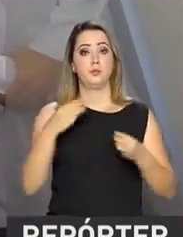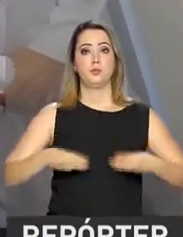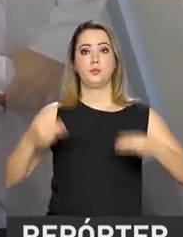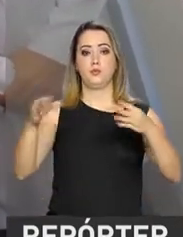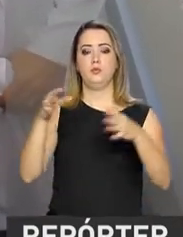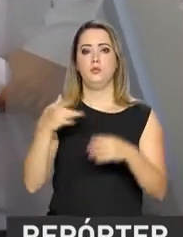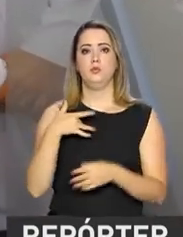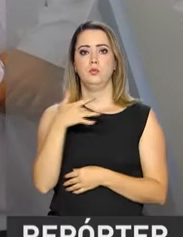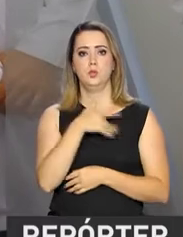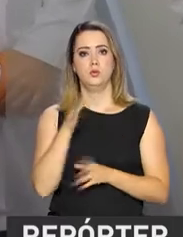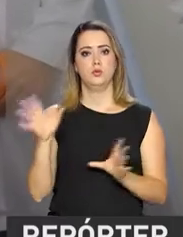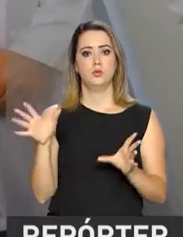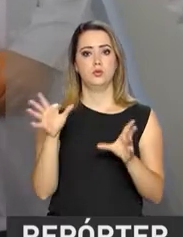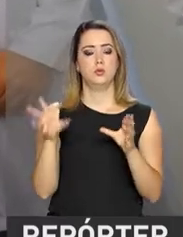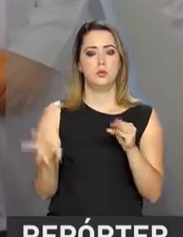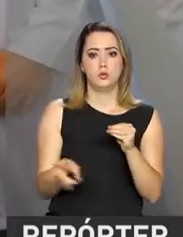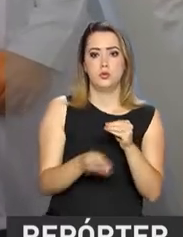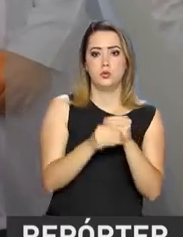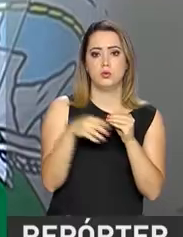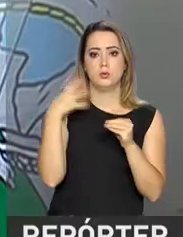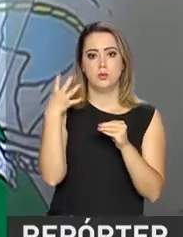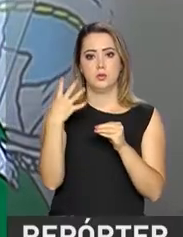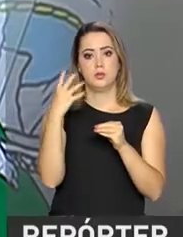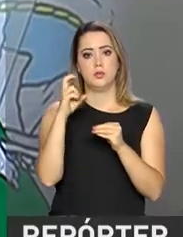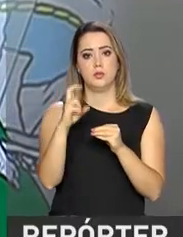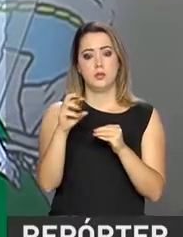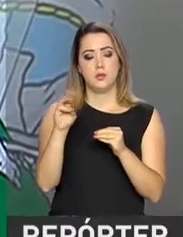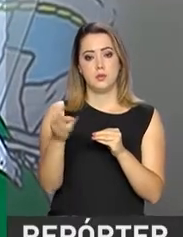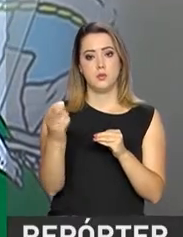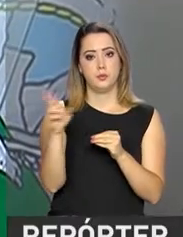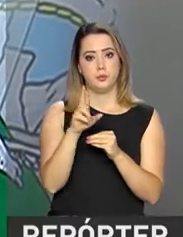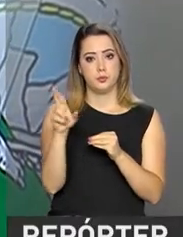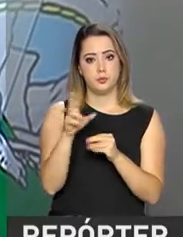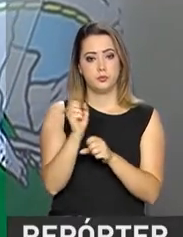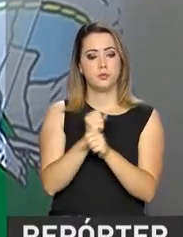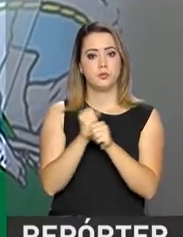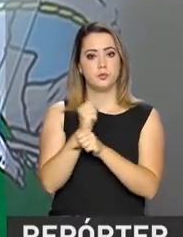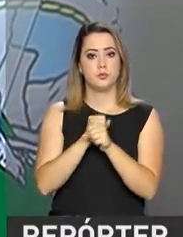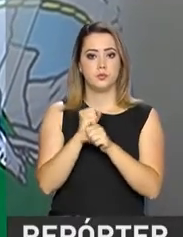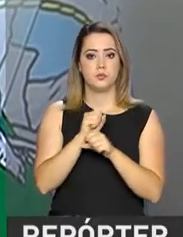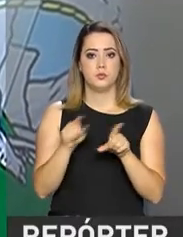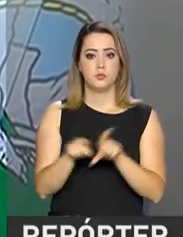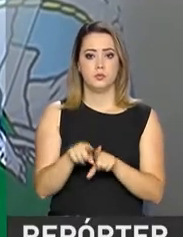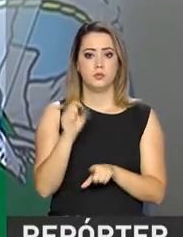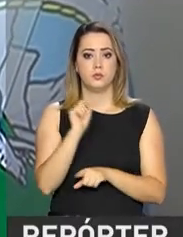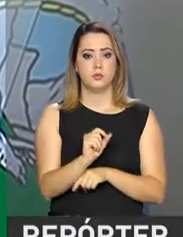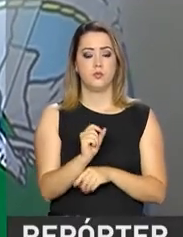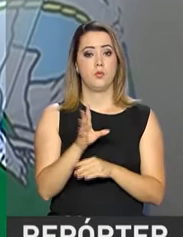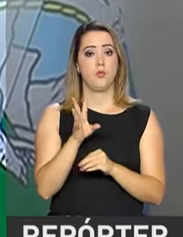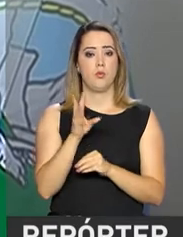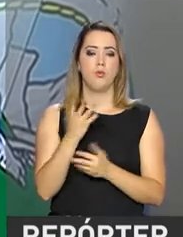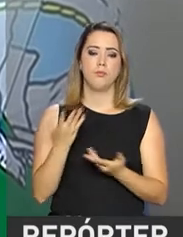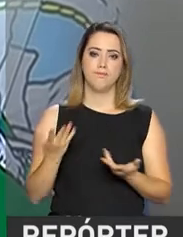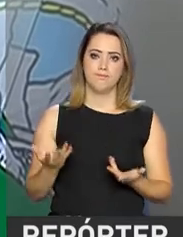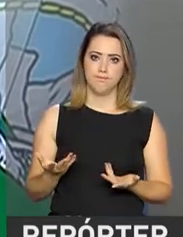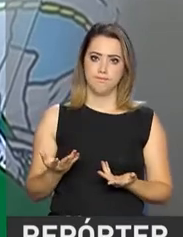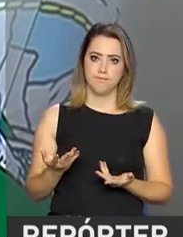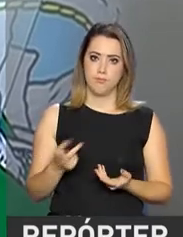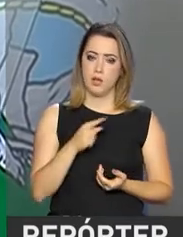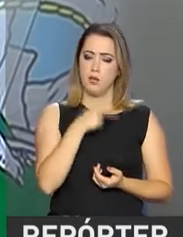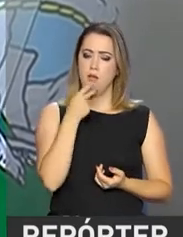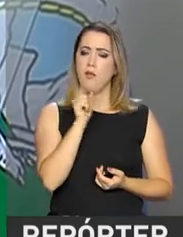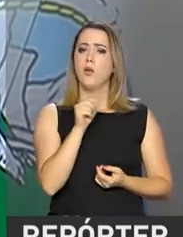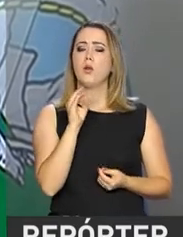somavam R$45 milhões por ano. Prestigiar o Instituto do Cérebro significa aumentar